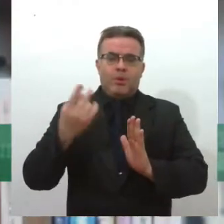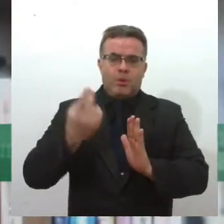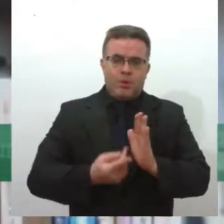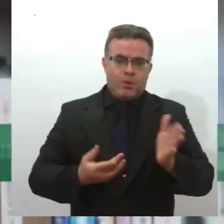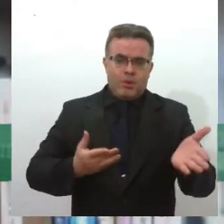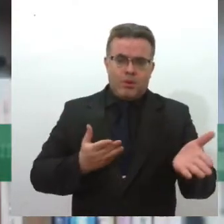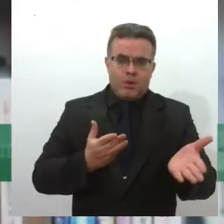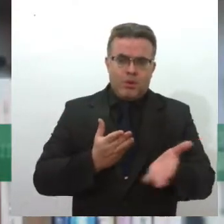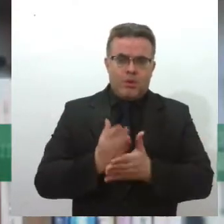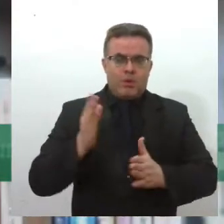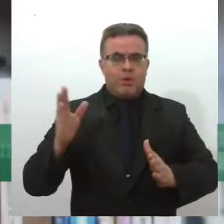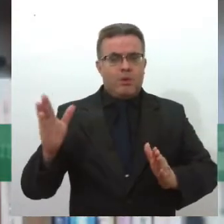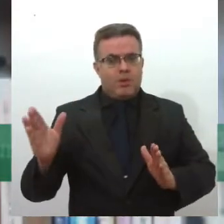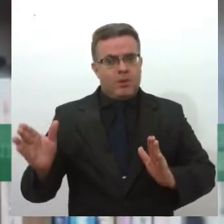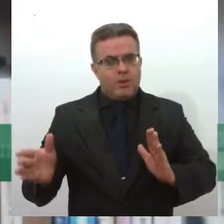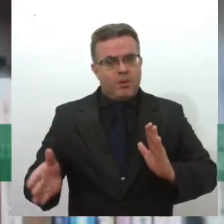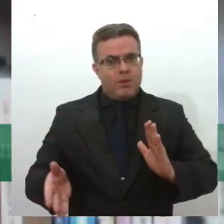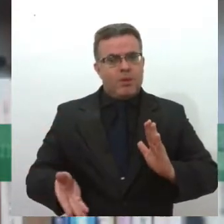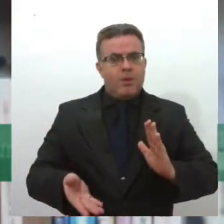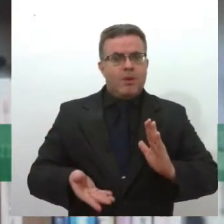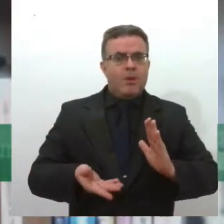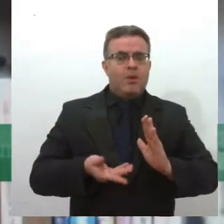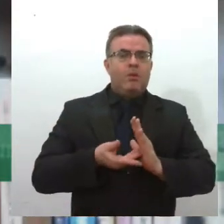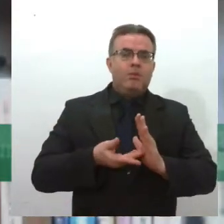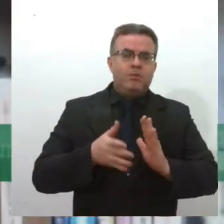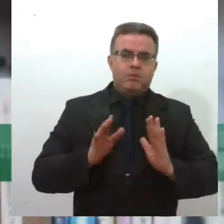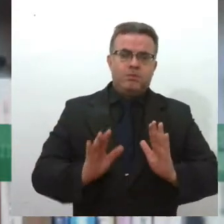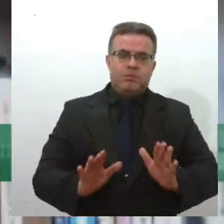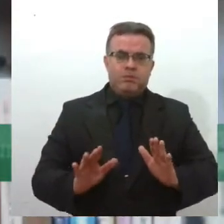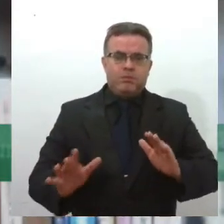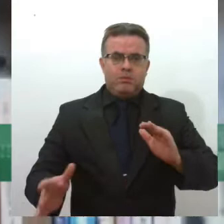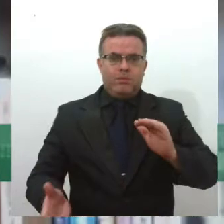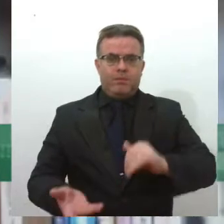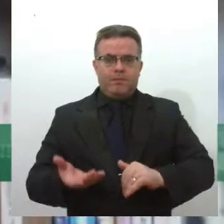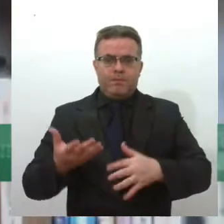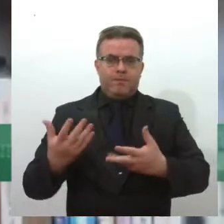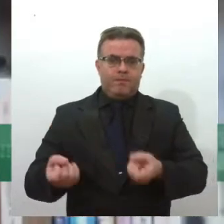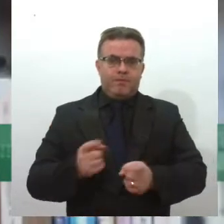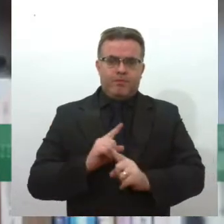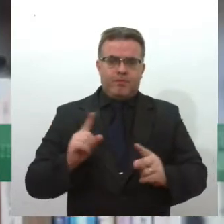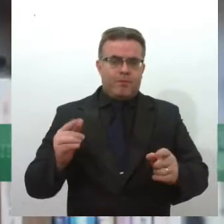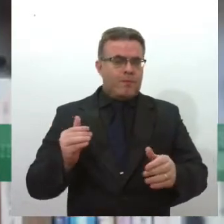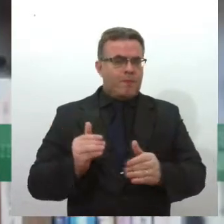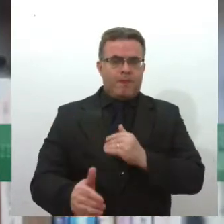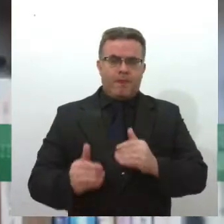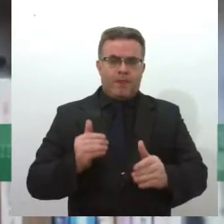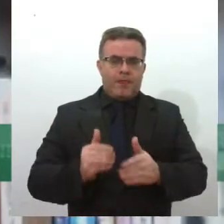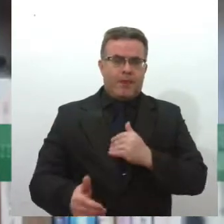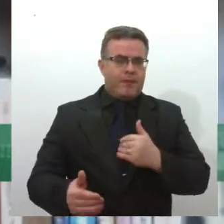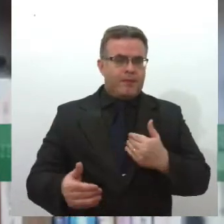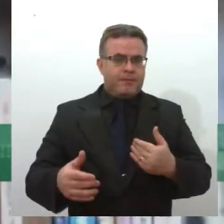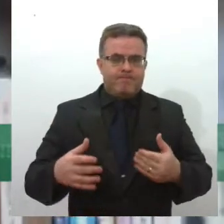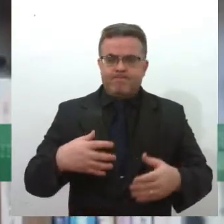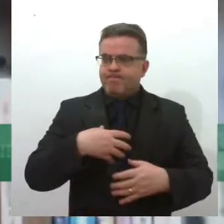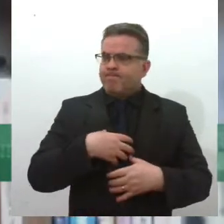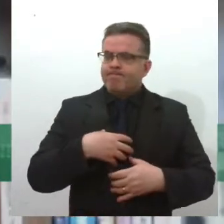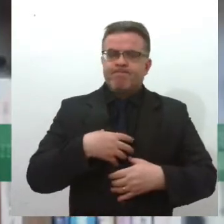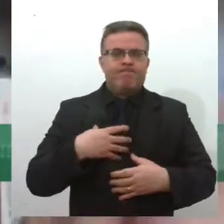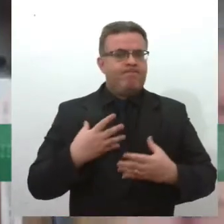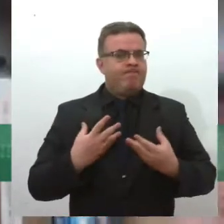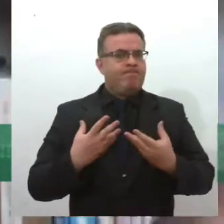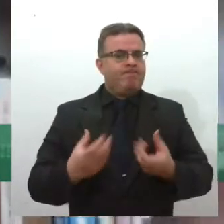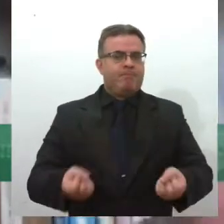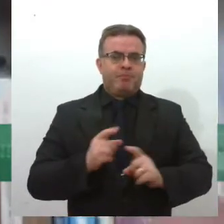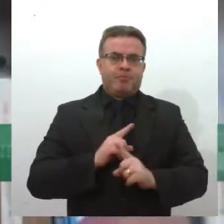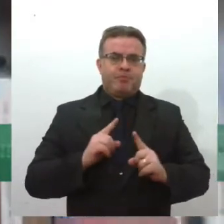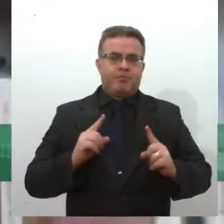na Câmara, mas, infelizmente, o Senado não se sensibilizou, não reverteu esses pontos sérios.